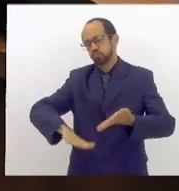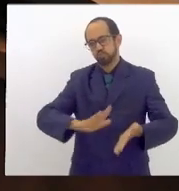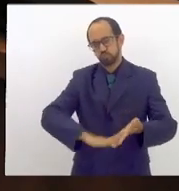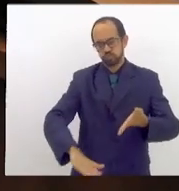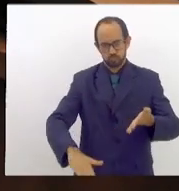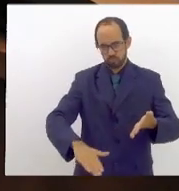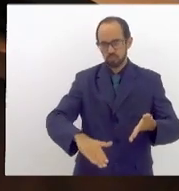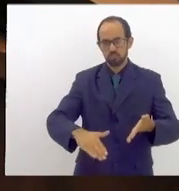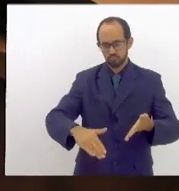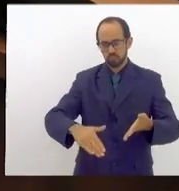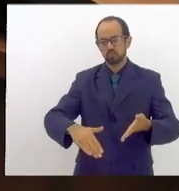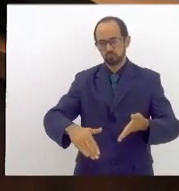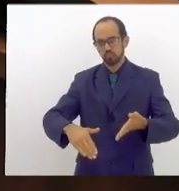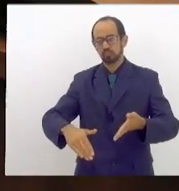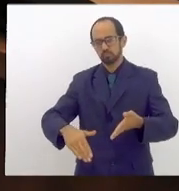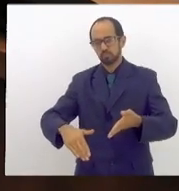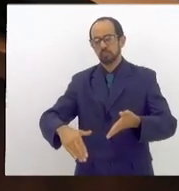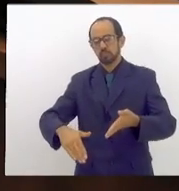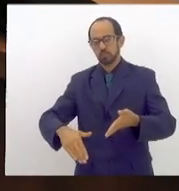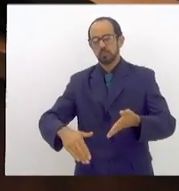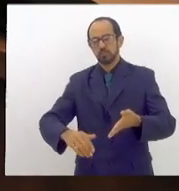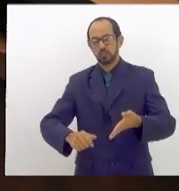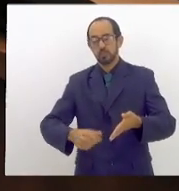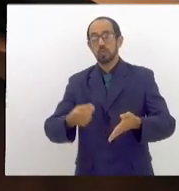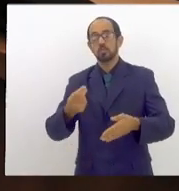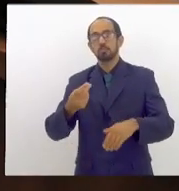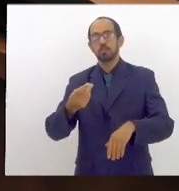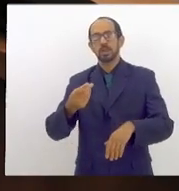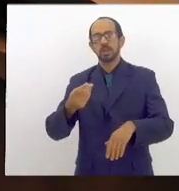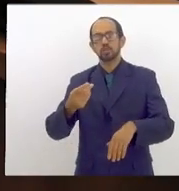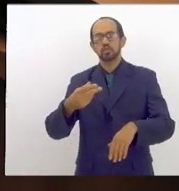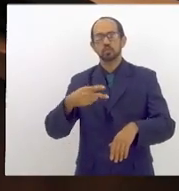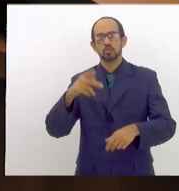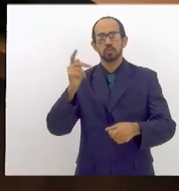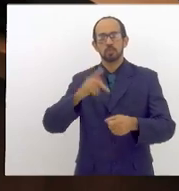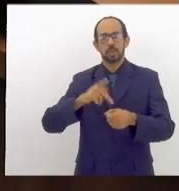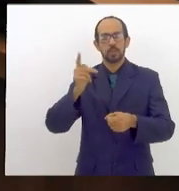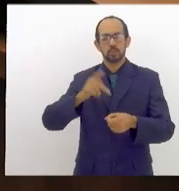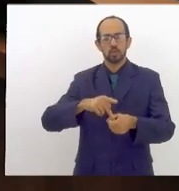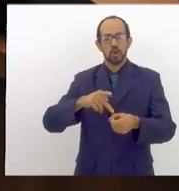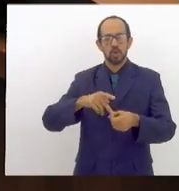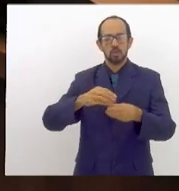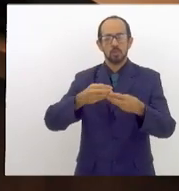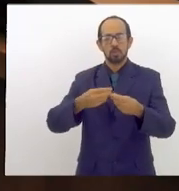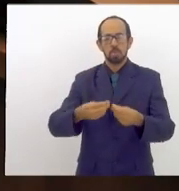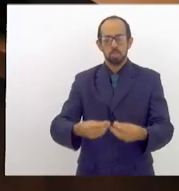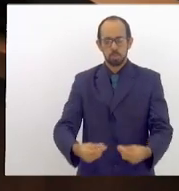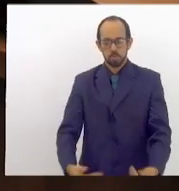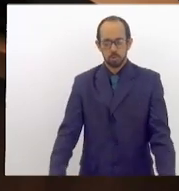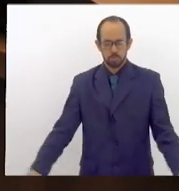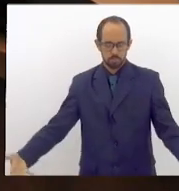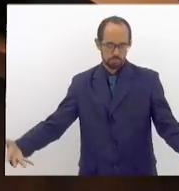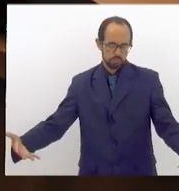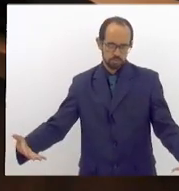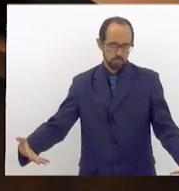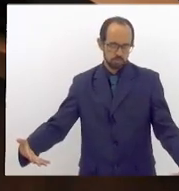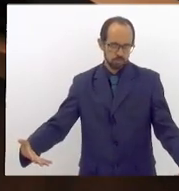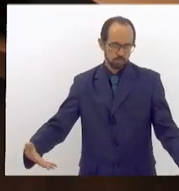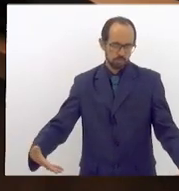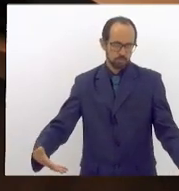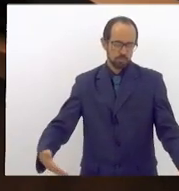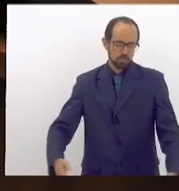e o preço da commodit petróleo desabou nesse semestre